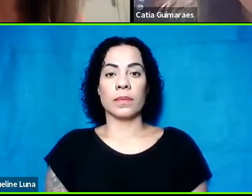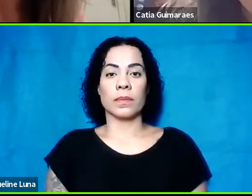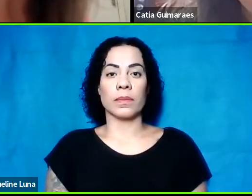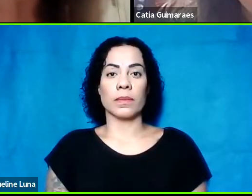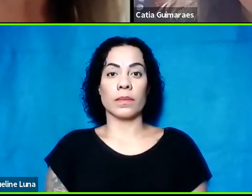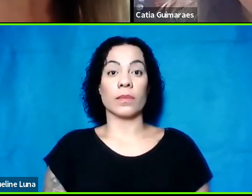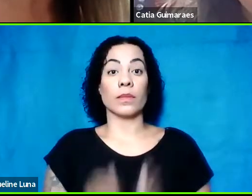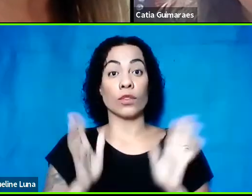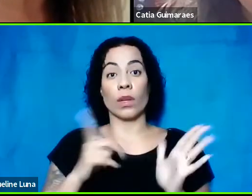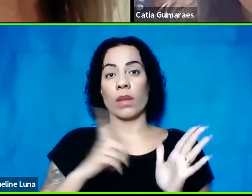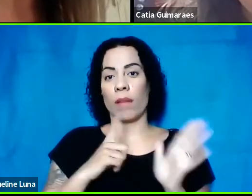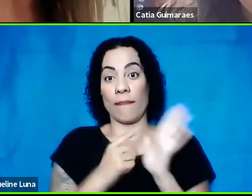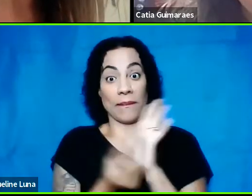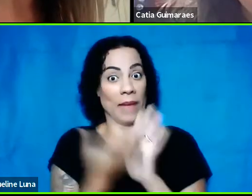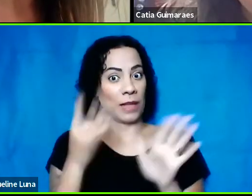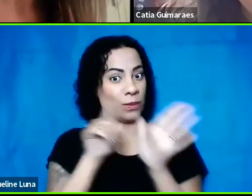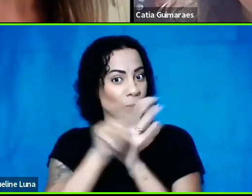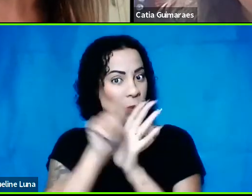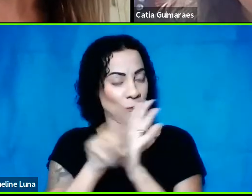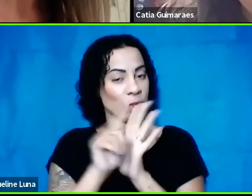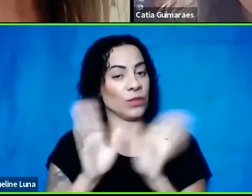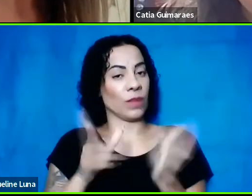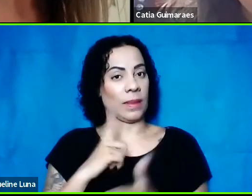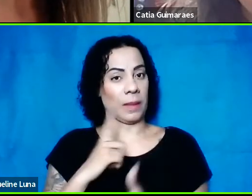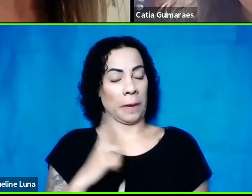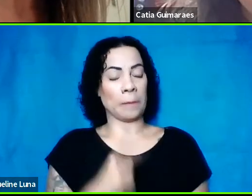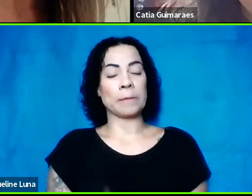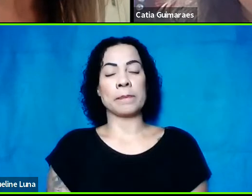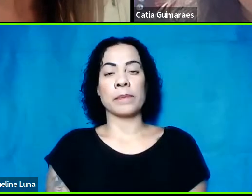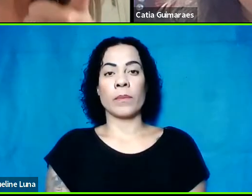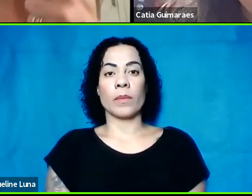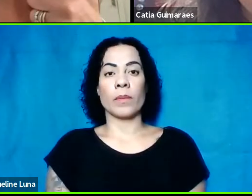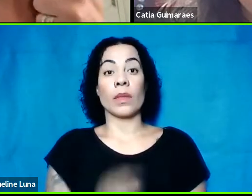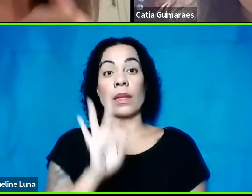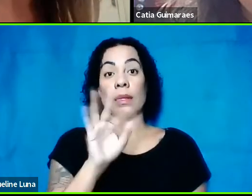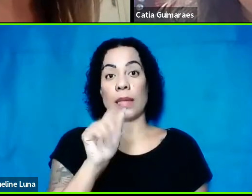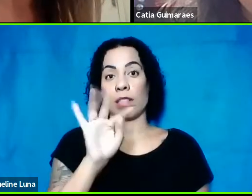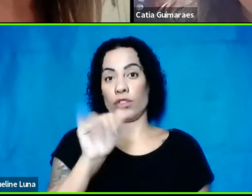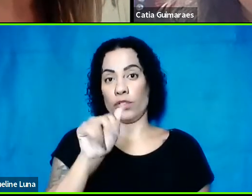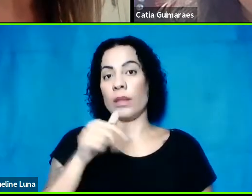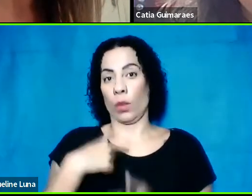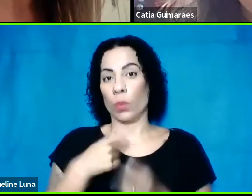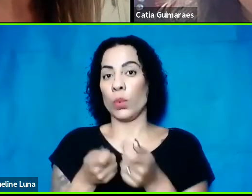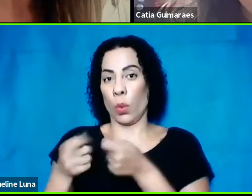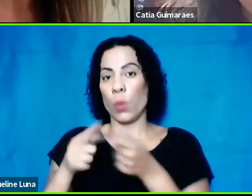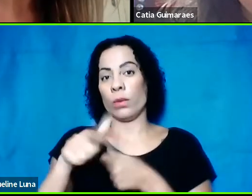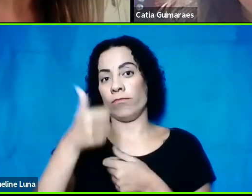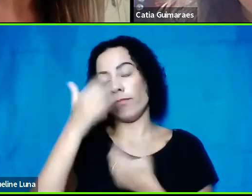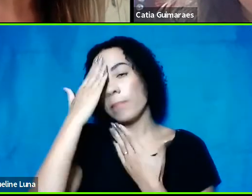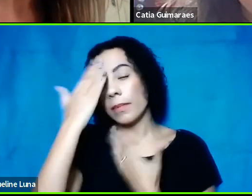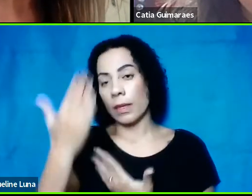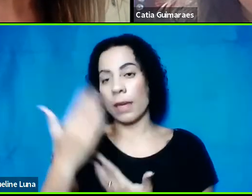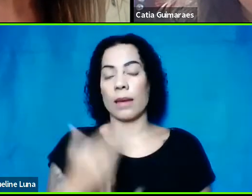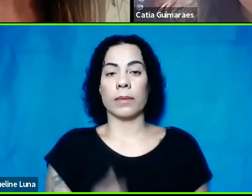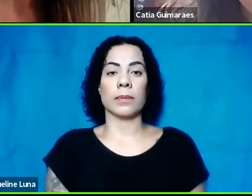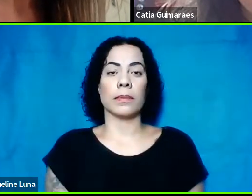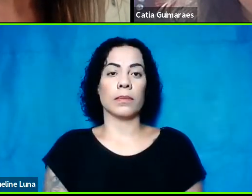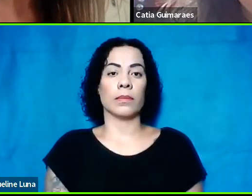Já estamos com várias perguntas aqui, tá, gente? Tatiana, eu estou gerenciando aqui legal, tá? Obrigada.